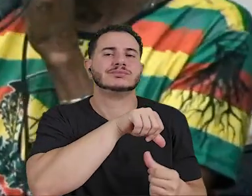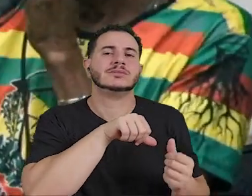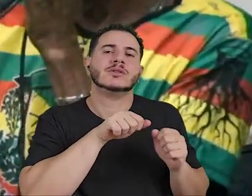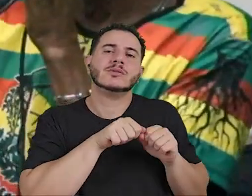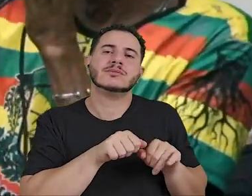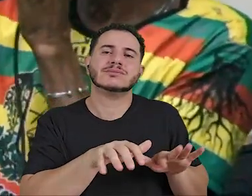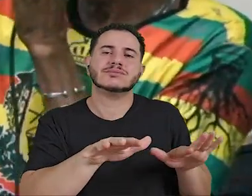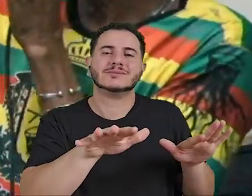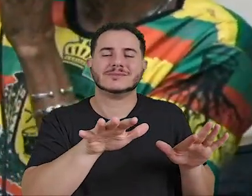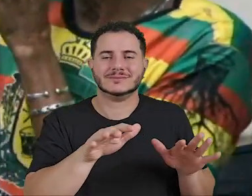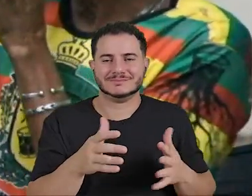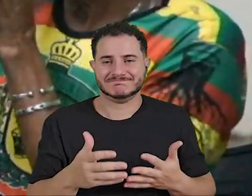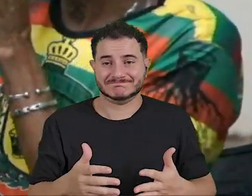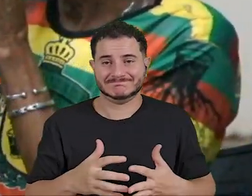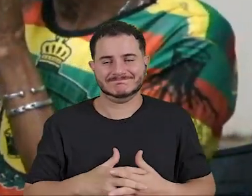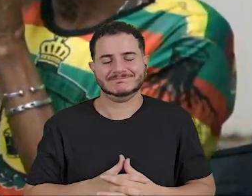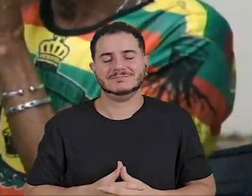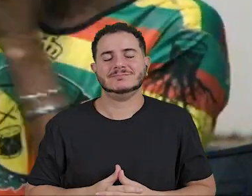faz a toada. Né?